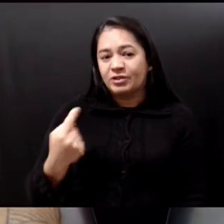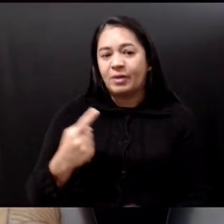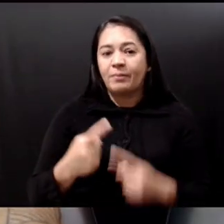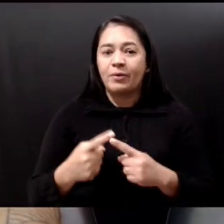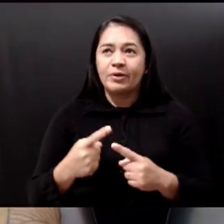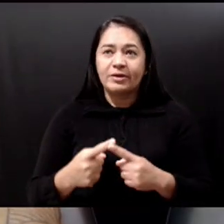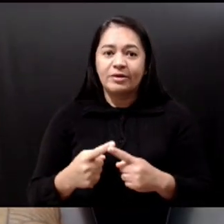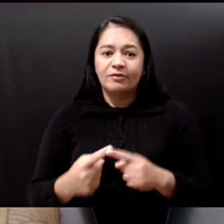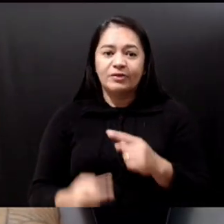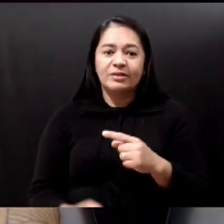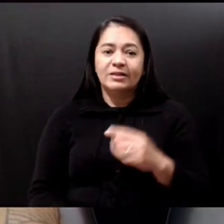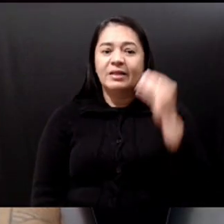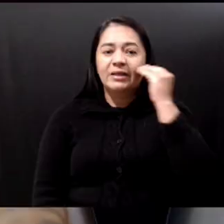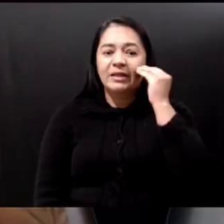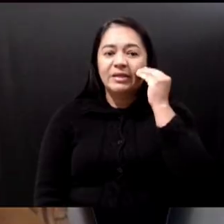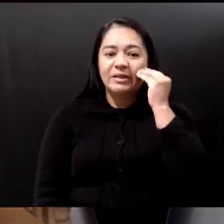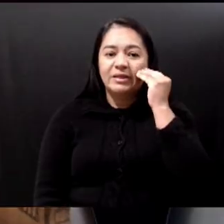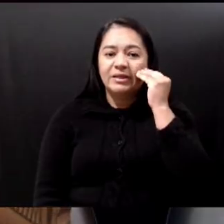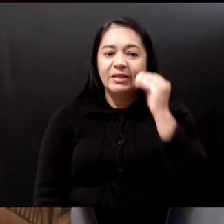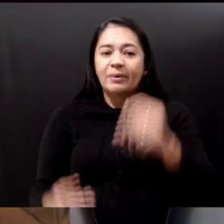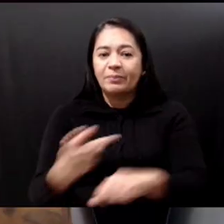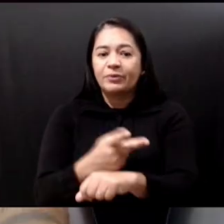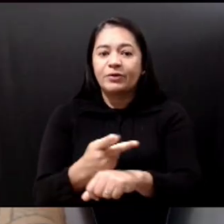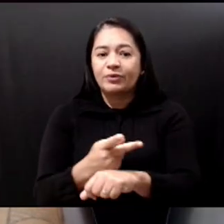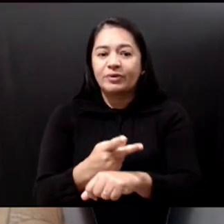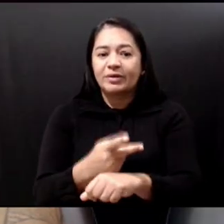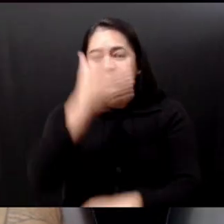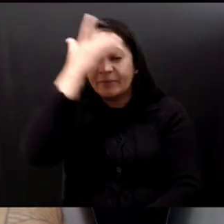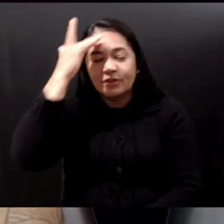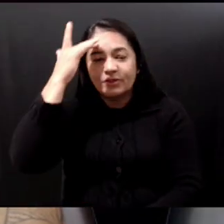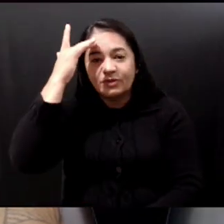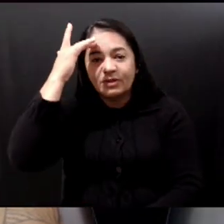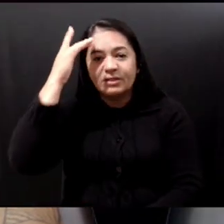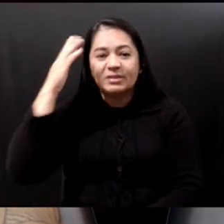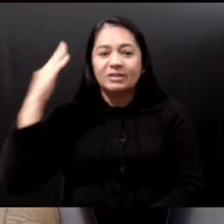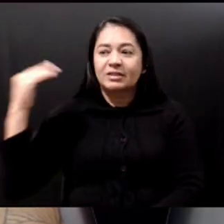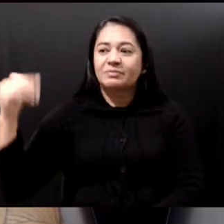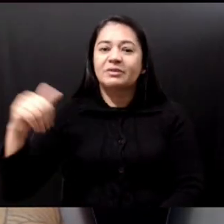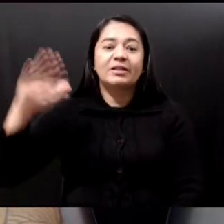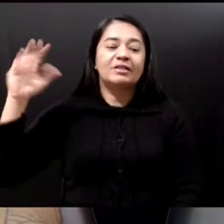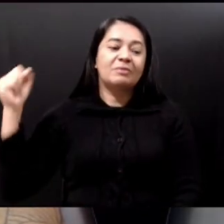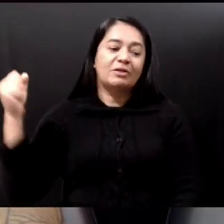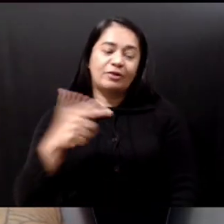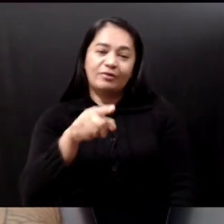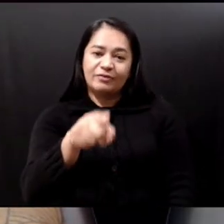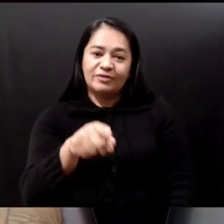buscar pessoas que já tiveram mais sucesso que você para se espelhar nela. E essas pessoas não são tão simples de